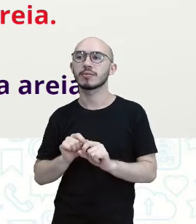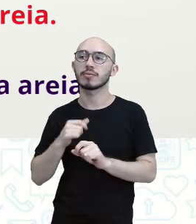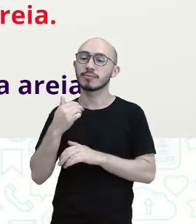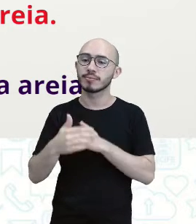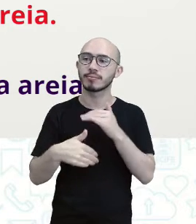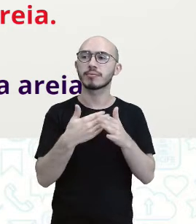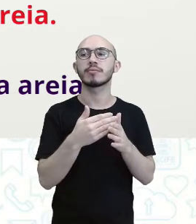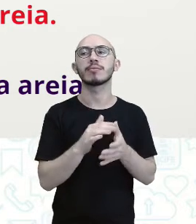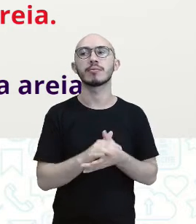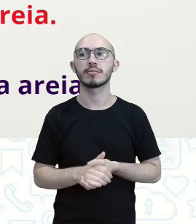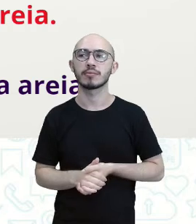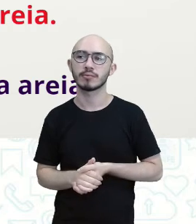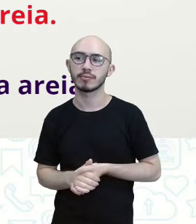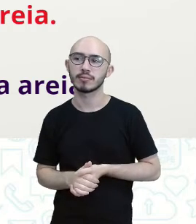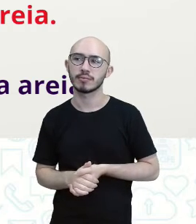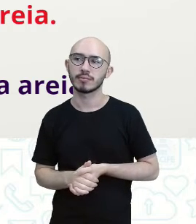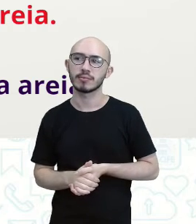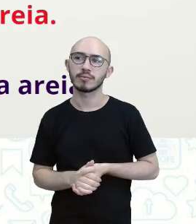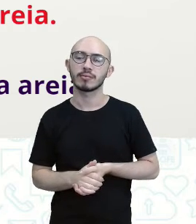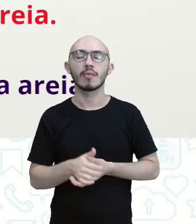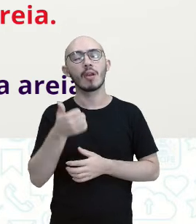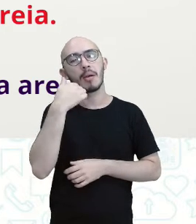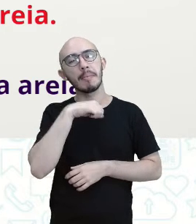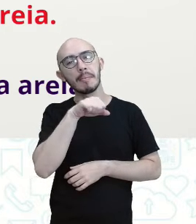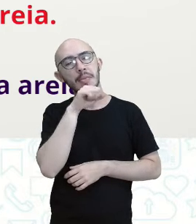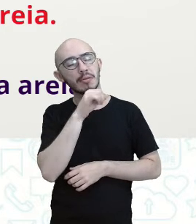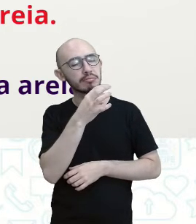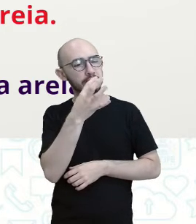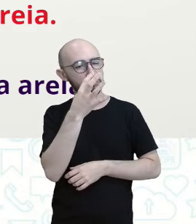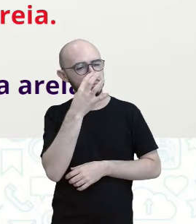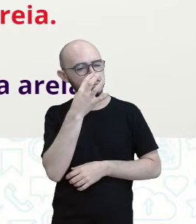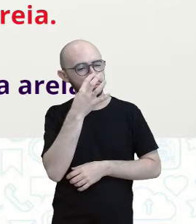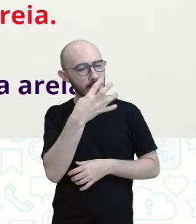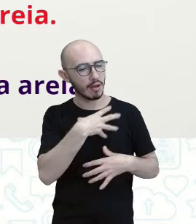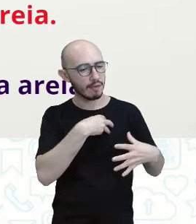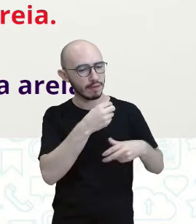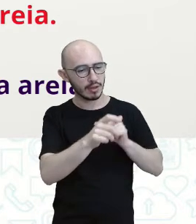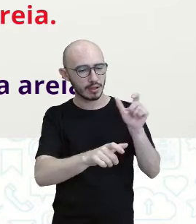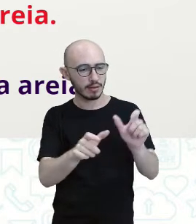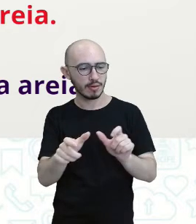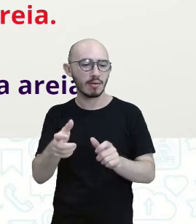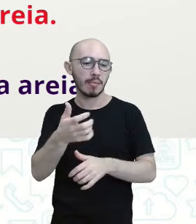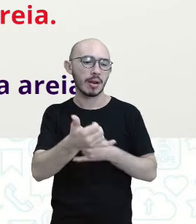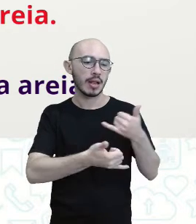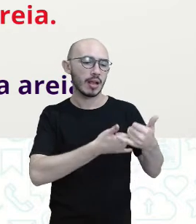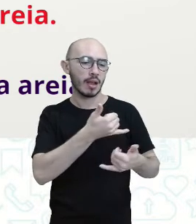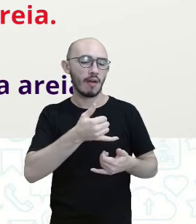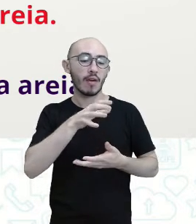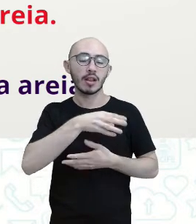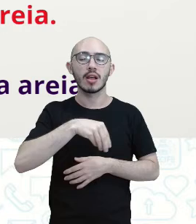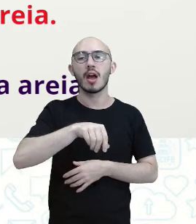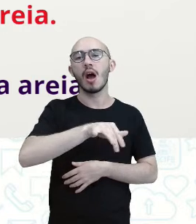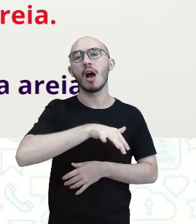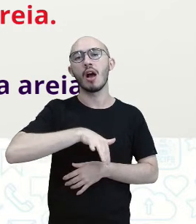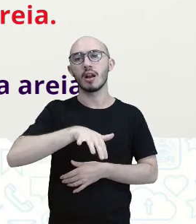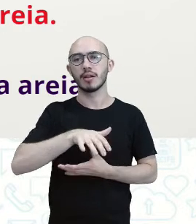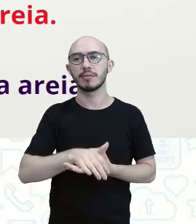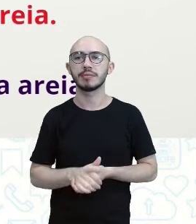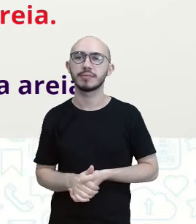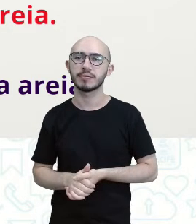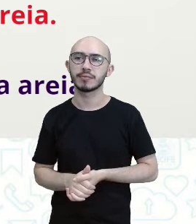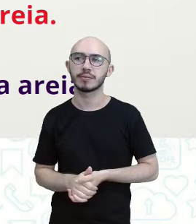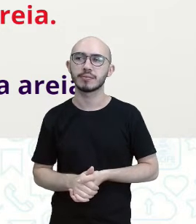oração. Então, a mãe observava os filhos que brincavam na areia. Então, quando eu